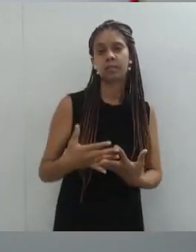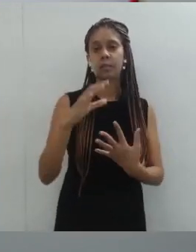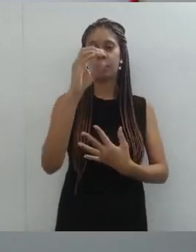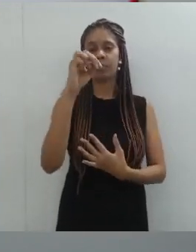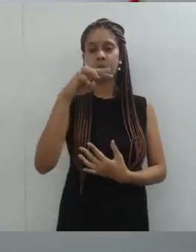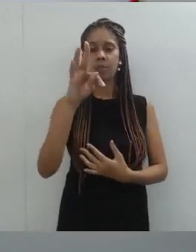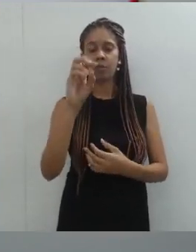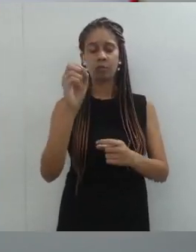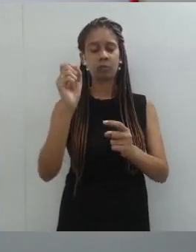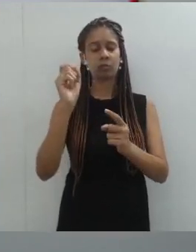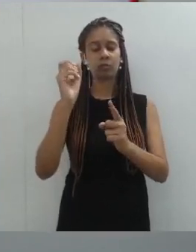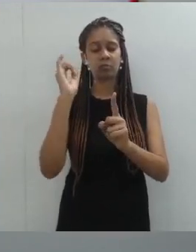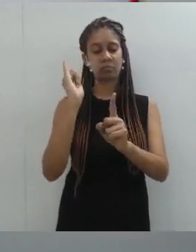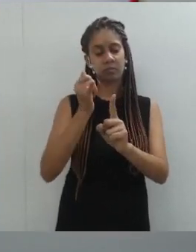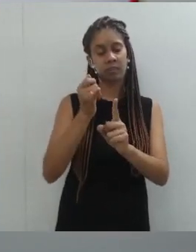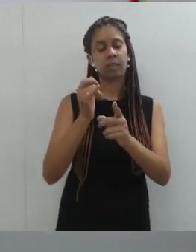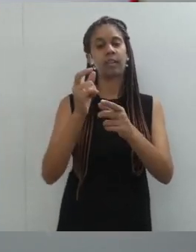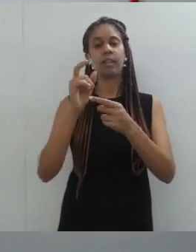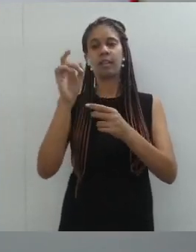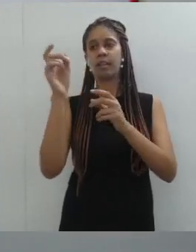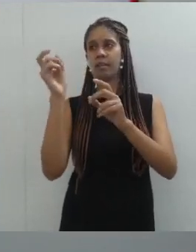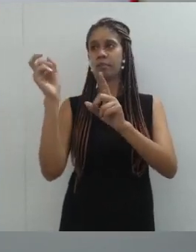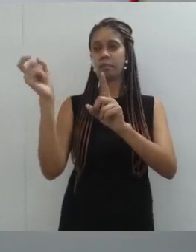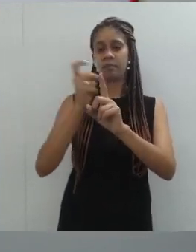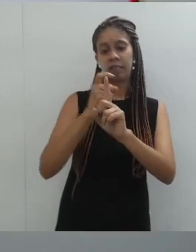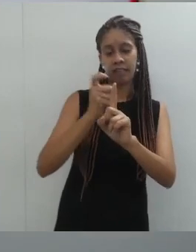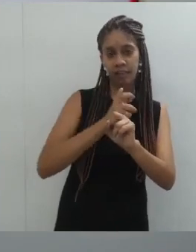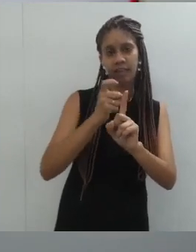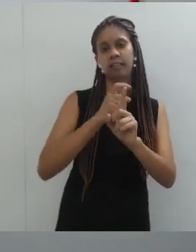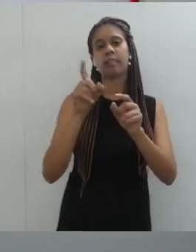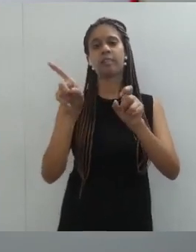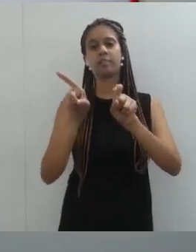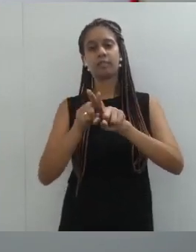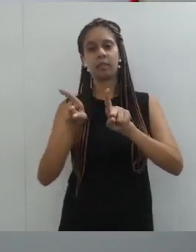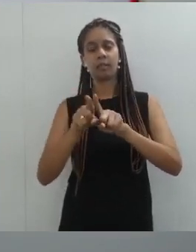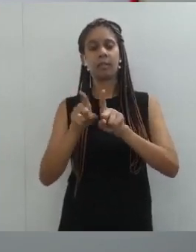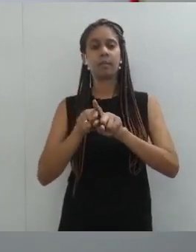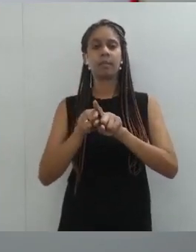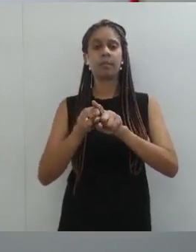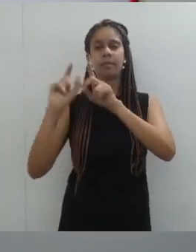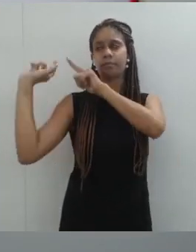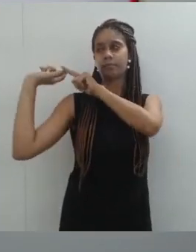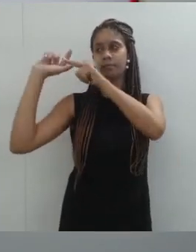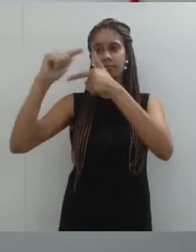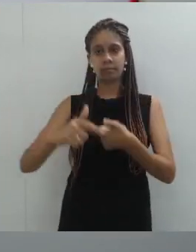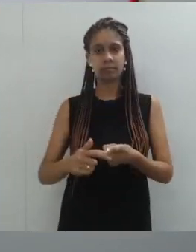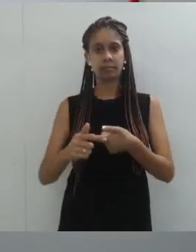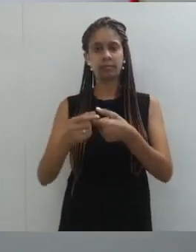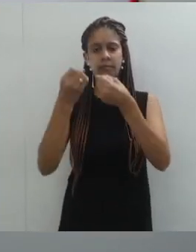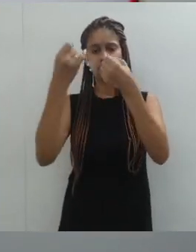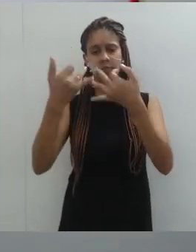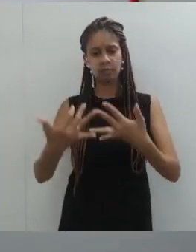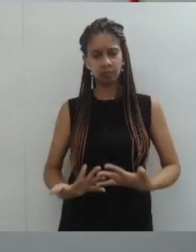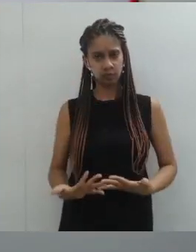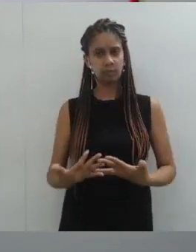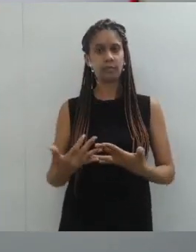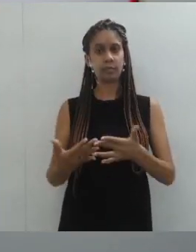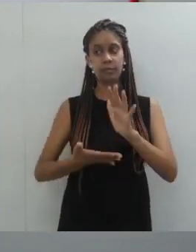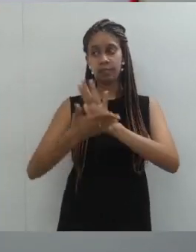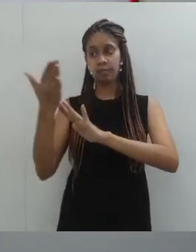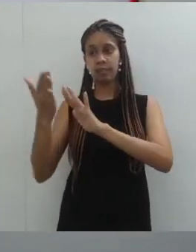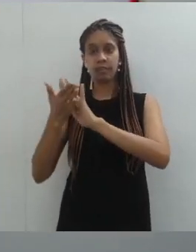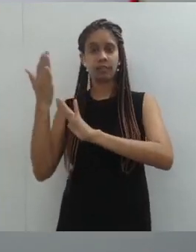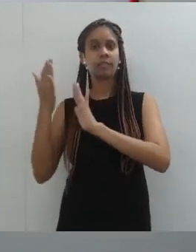tradições folclóricas, recolhidas em suas viagens e por ele descritas em várias versões. Então, Heródoto não